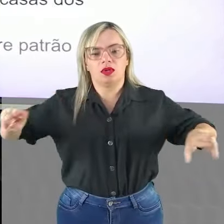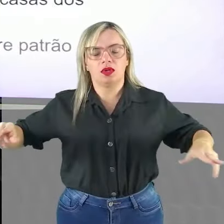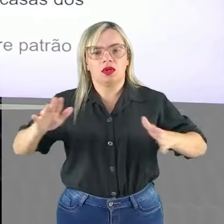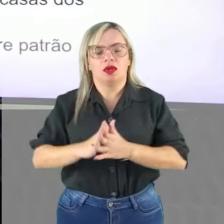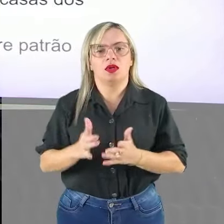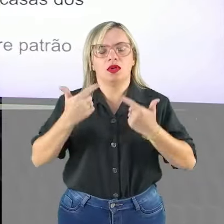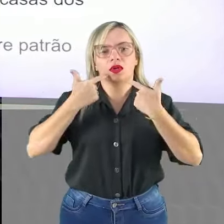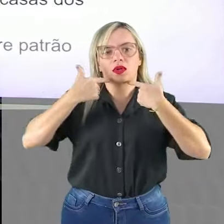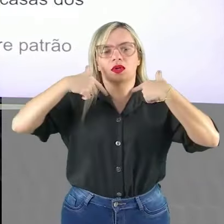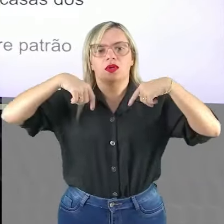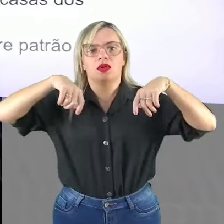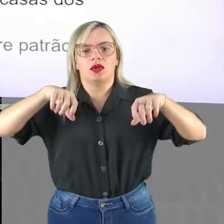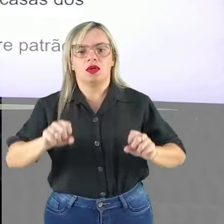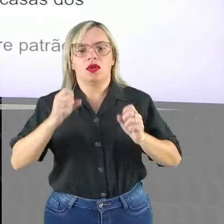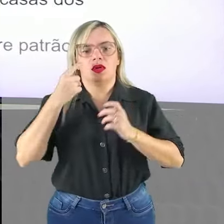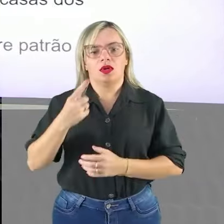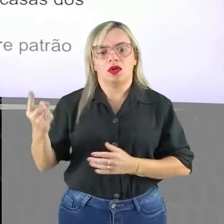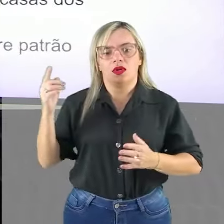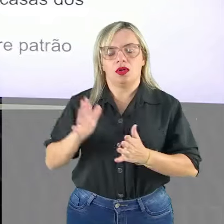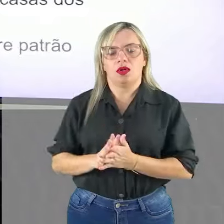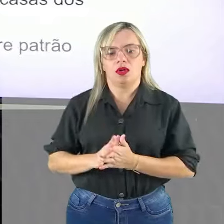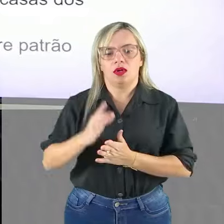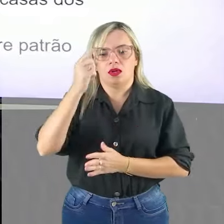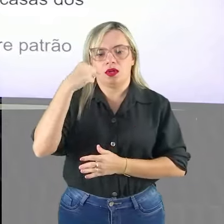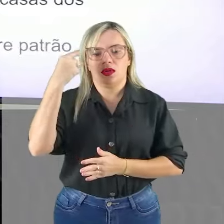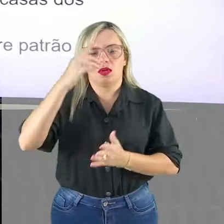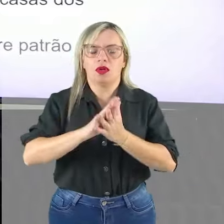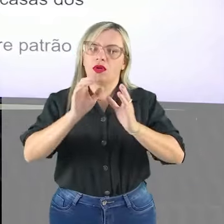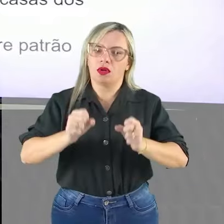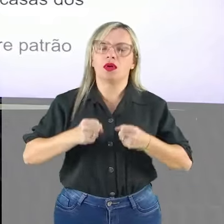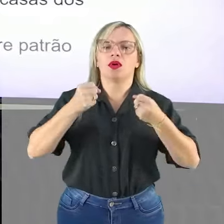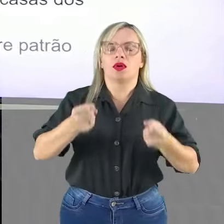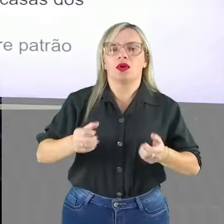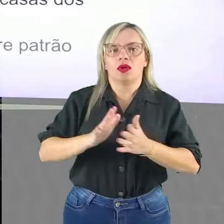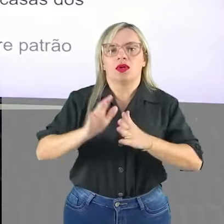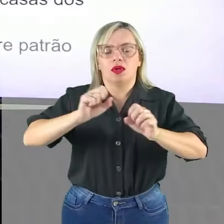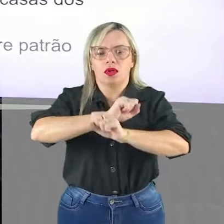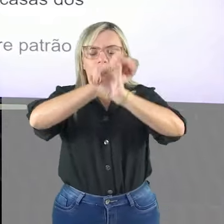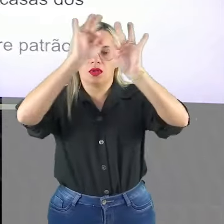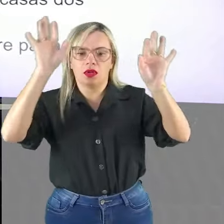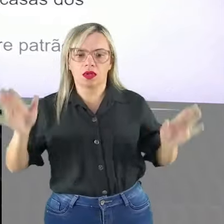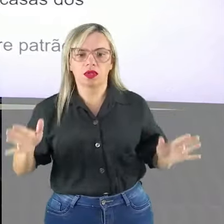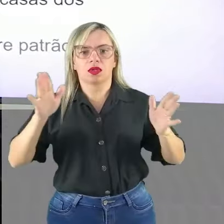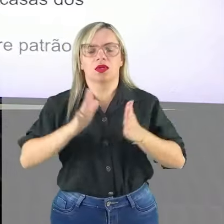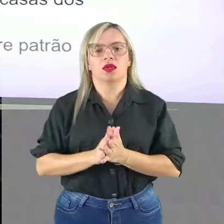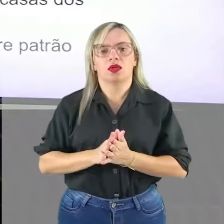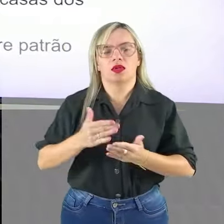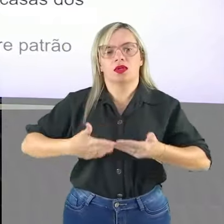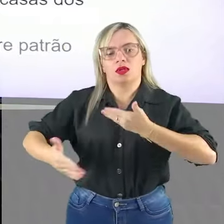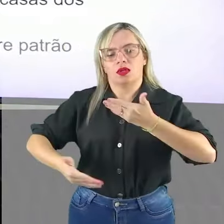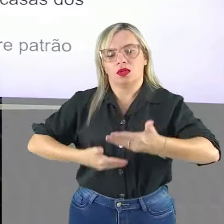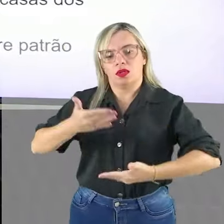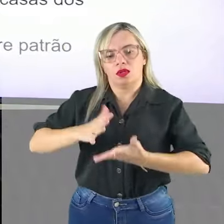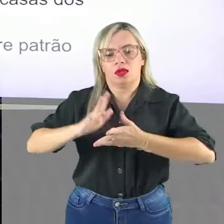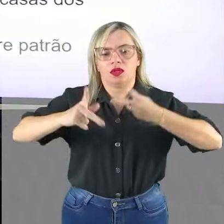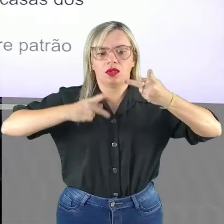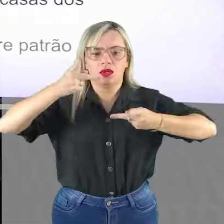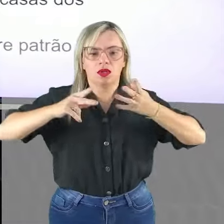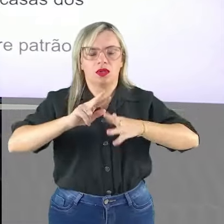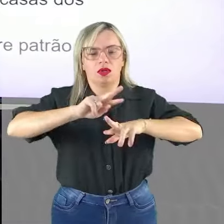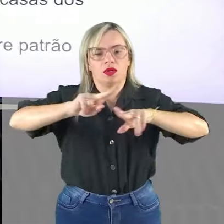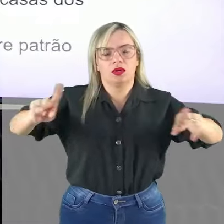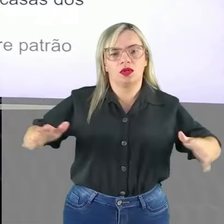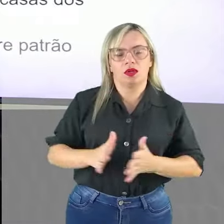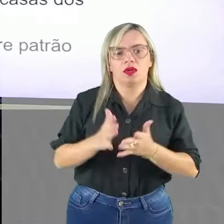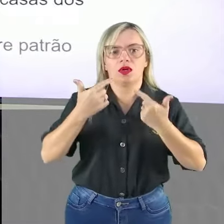dentro do texto como eu acabei são três nacionalidades obviamente pode ser dito lá essa variação e quando a gente fala de variação linguística